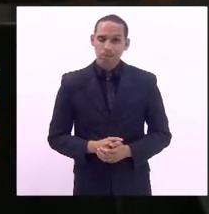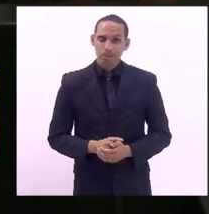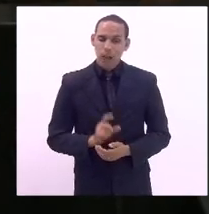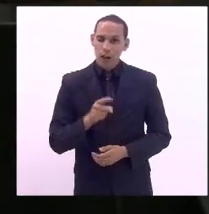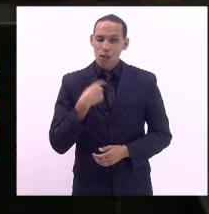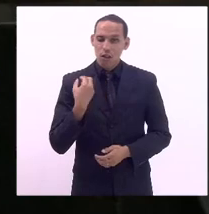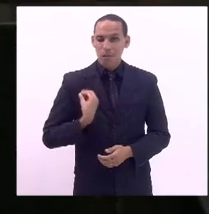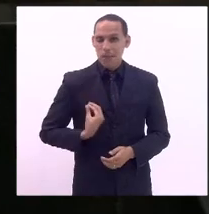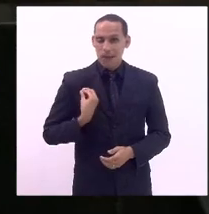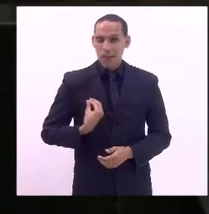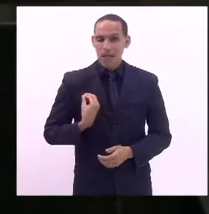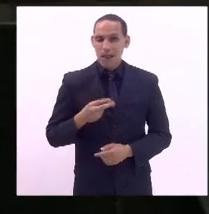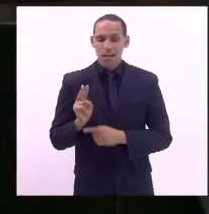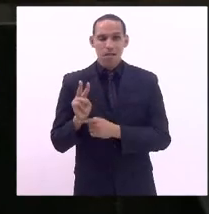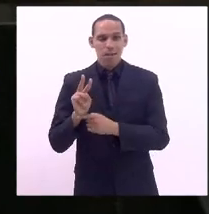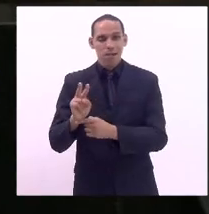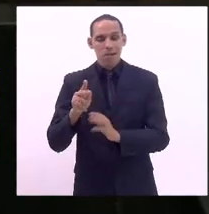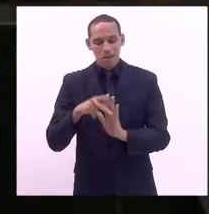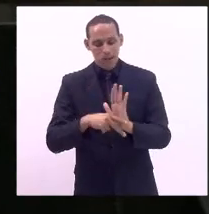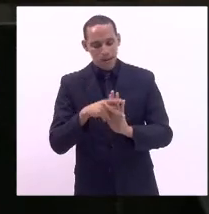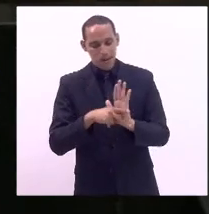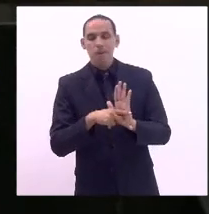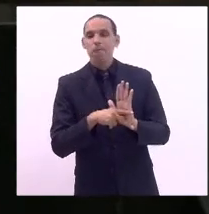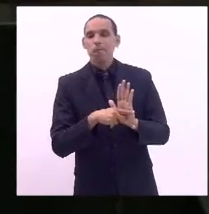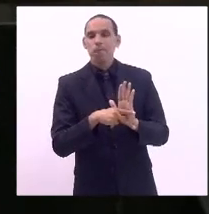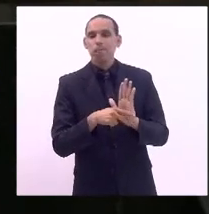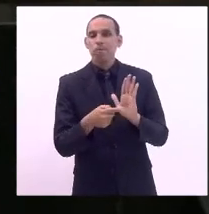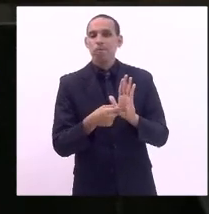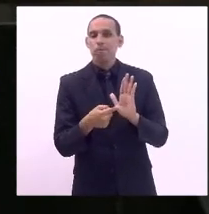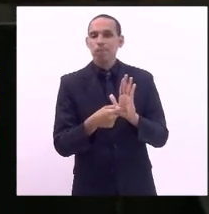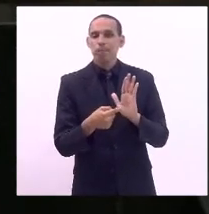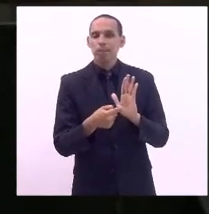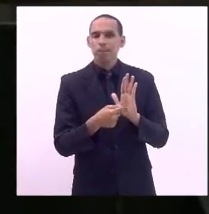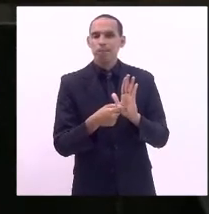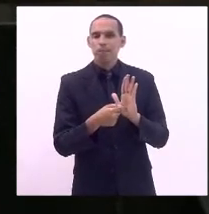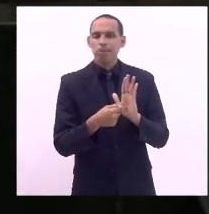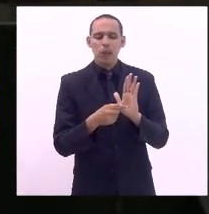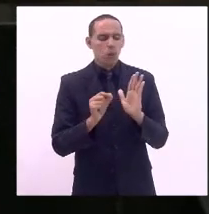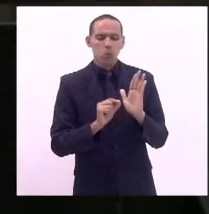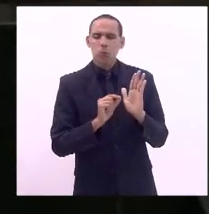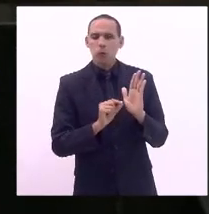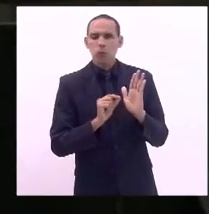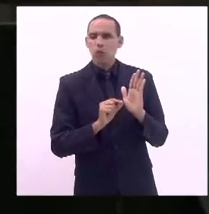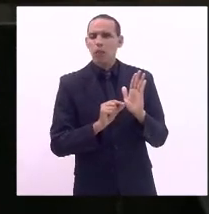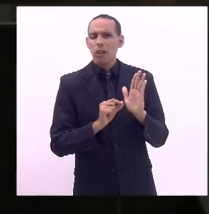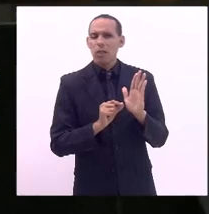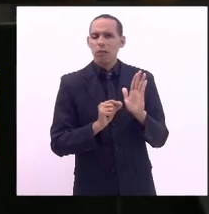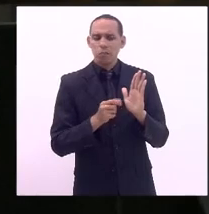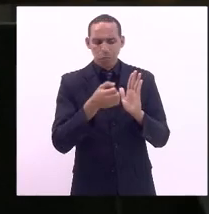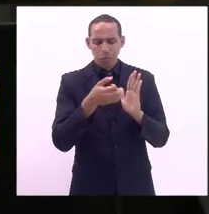estamos aqui defendendo um projeto que trata de uma matéria